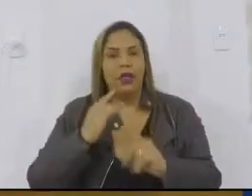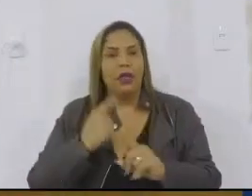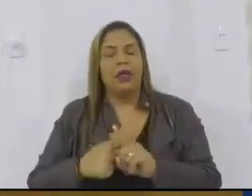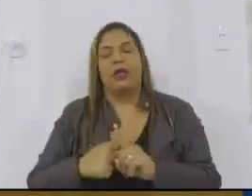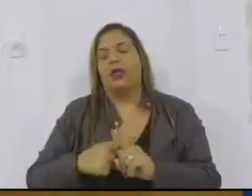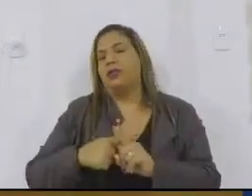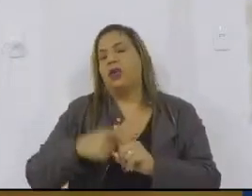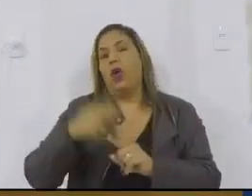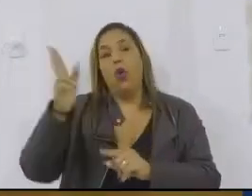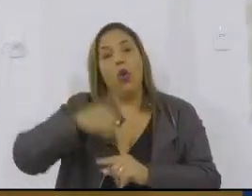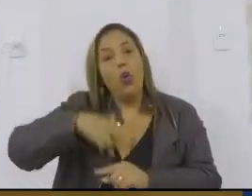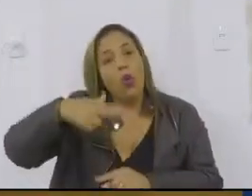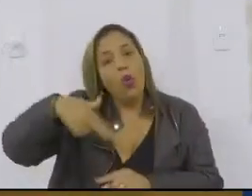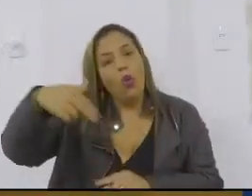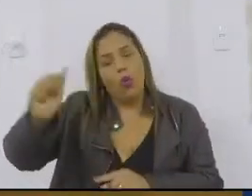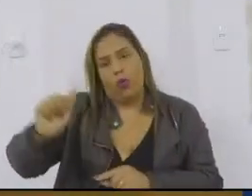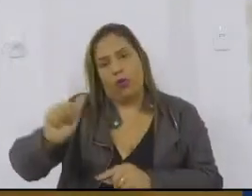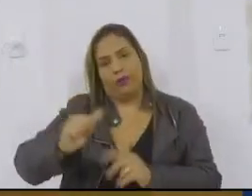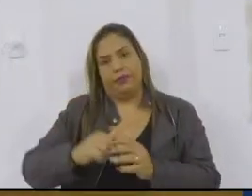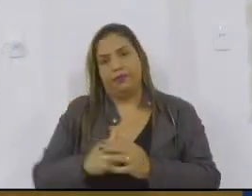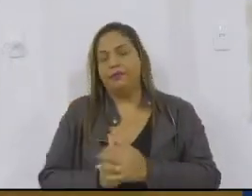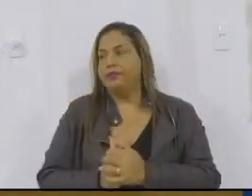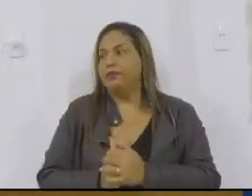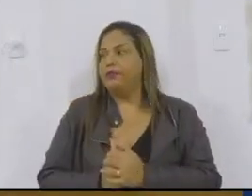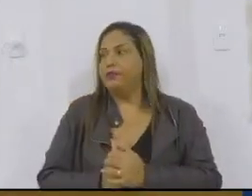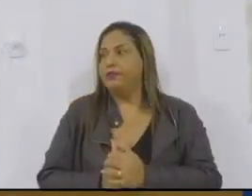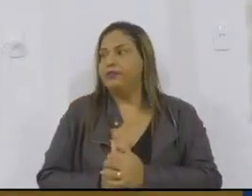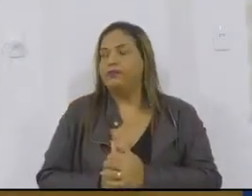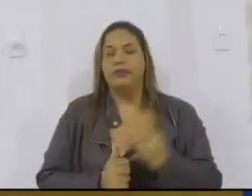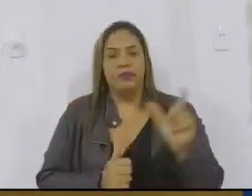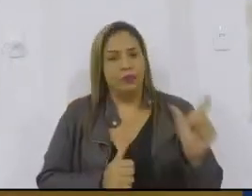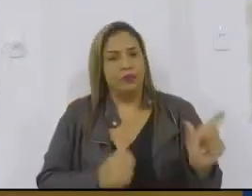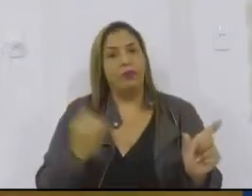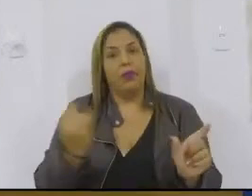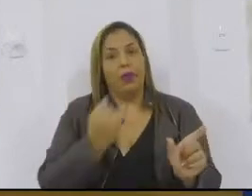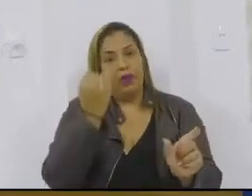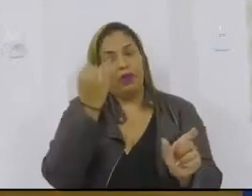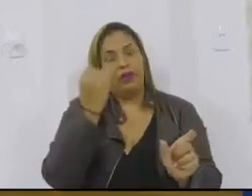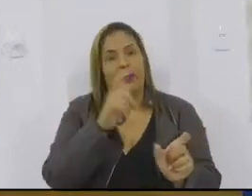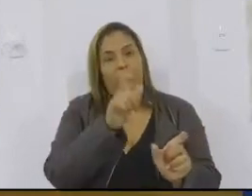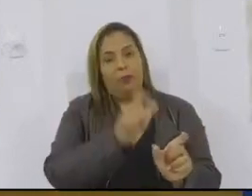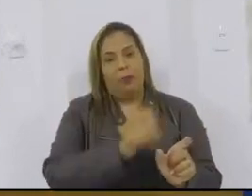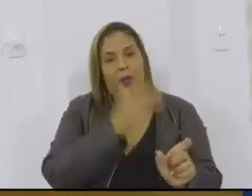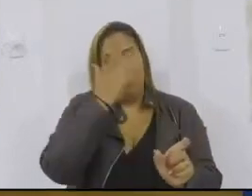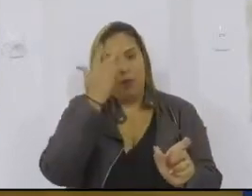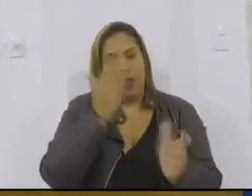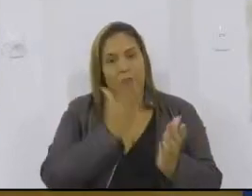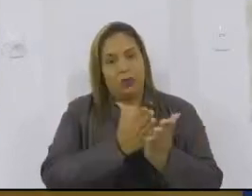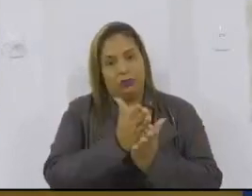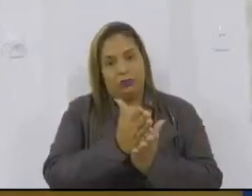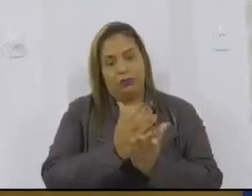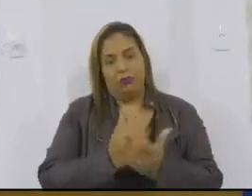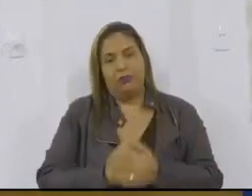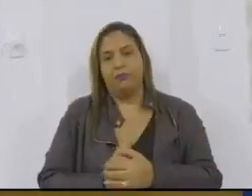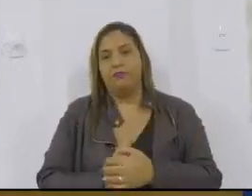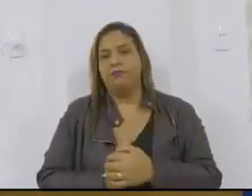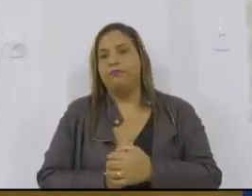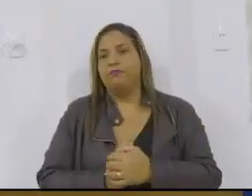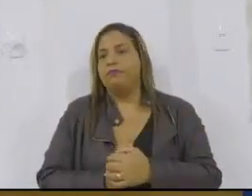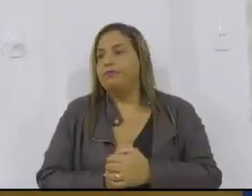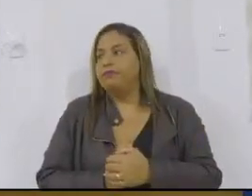fez politicagem sendo pastor com membro. Isso é muito importante para uma pessoa de caráter. Obrigado pela parte,